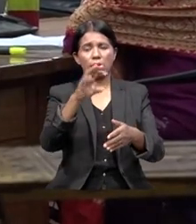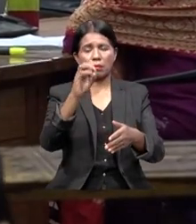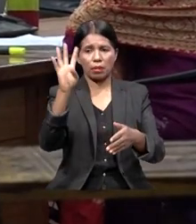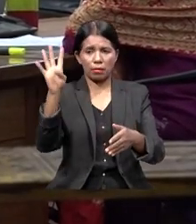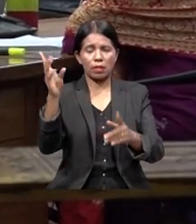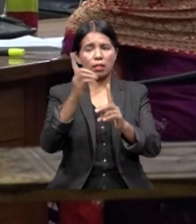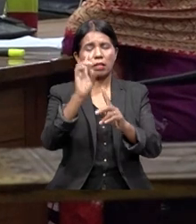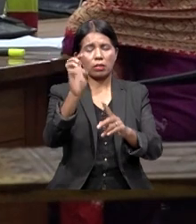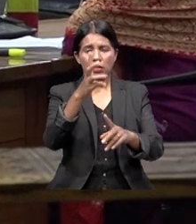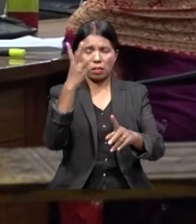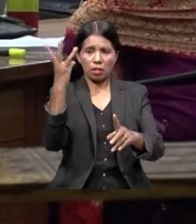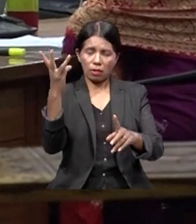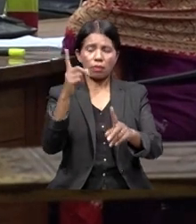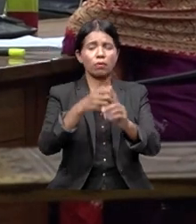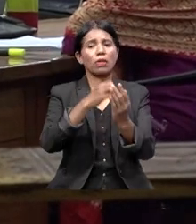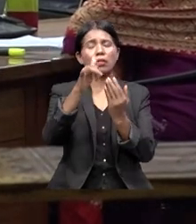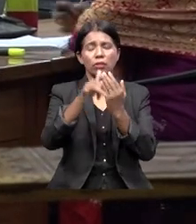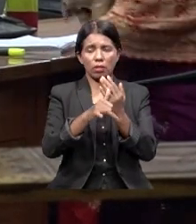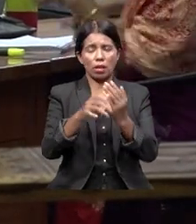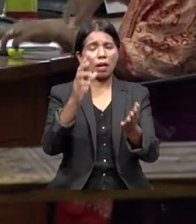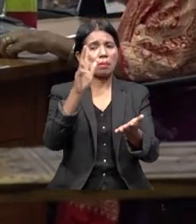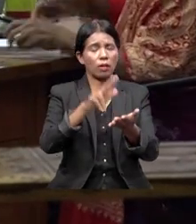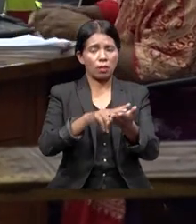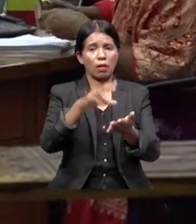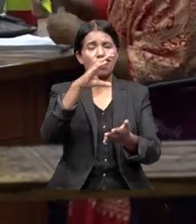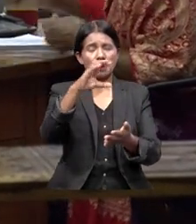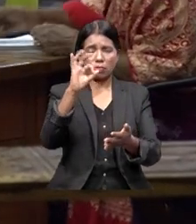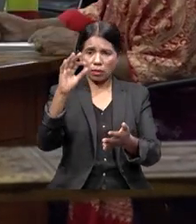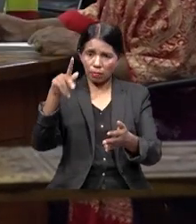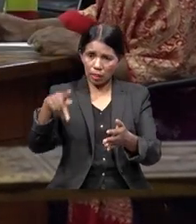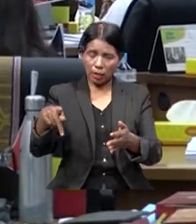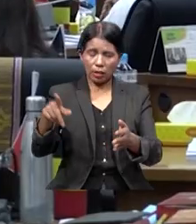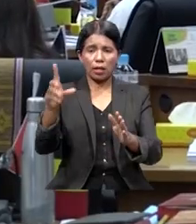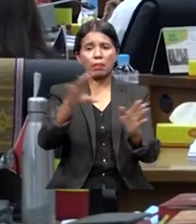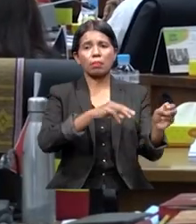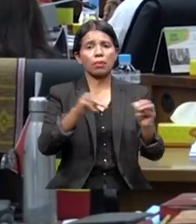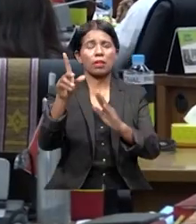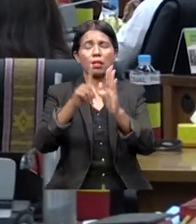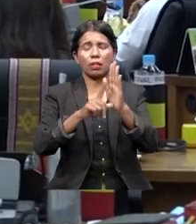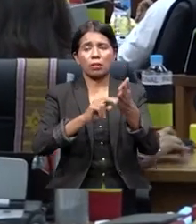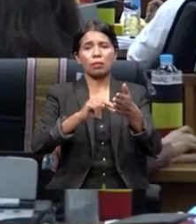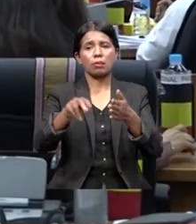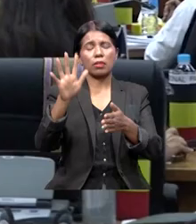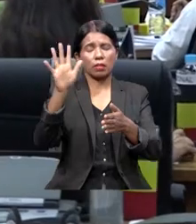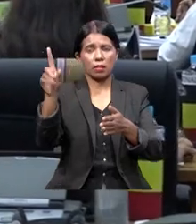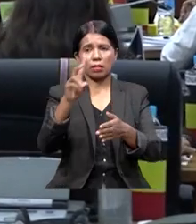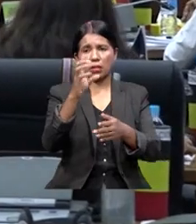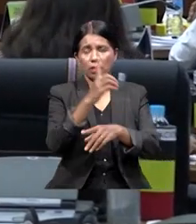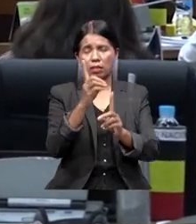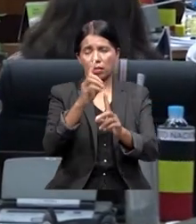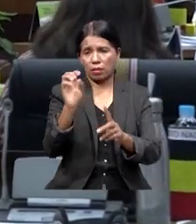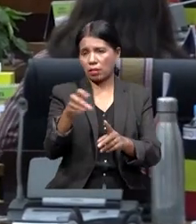lorong sanu resinen fulan junho nian aprova estatuto função pública nebe altera usi lei número 5 bararing ruasia lorong sanu resin 5 fulan